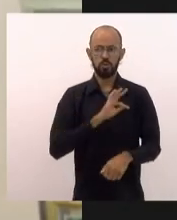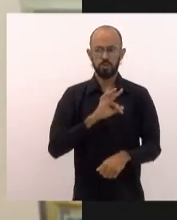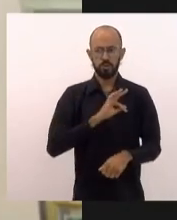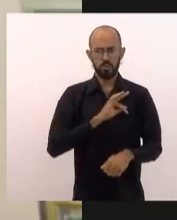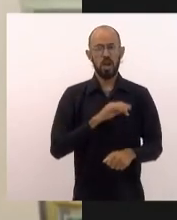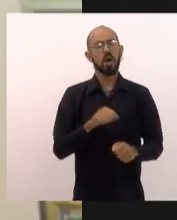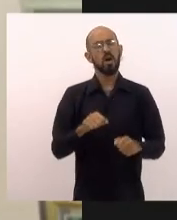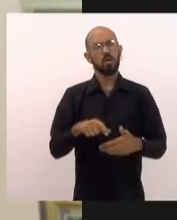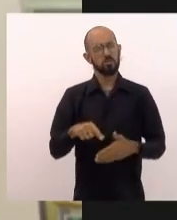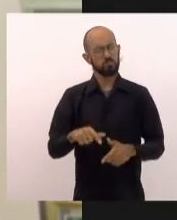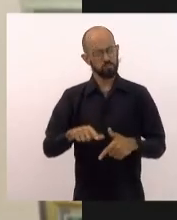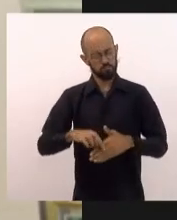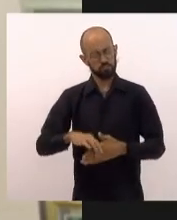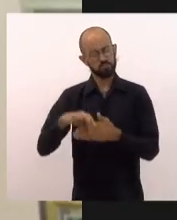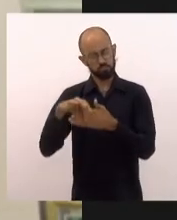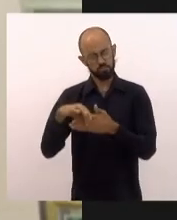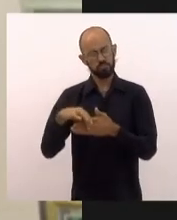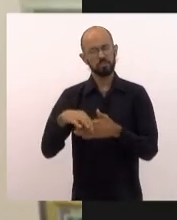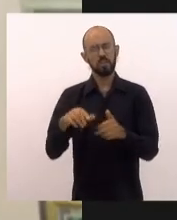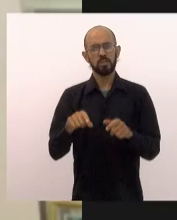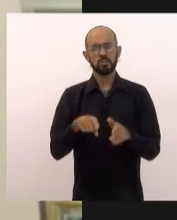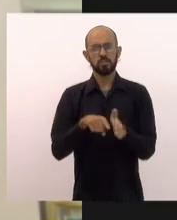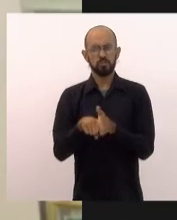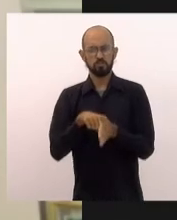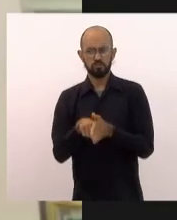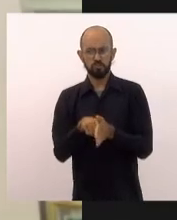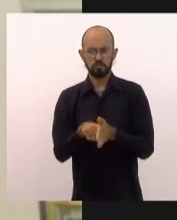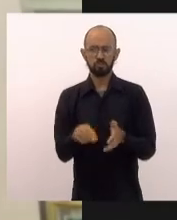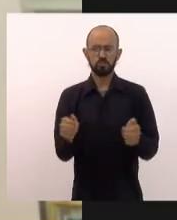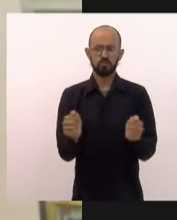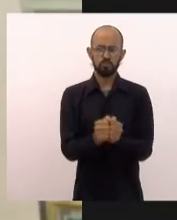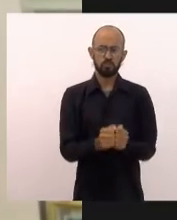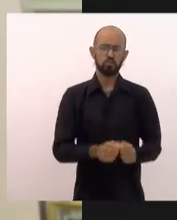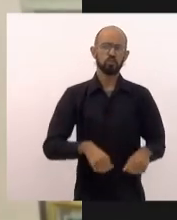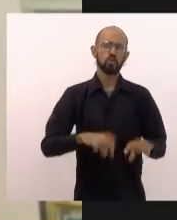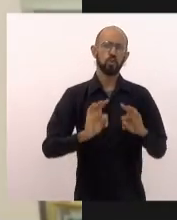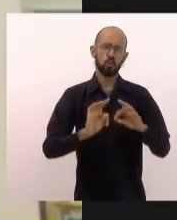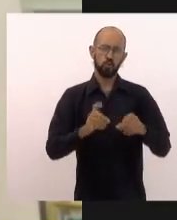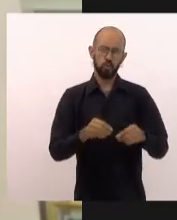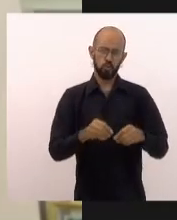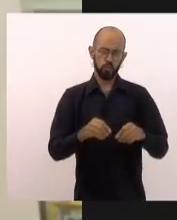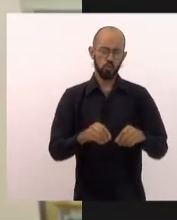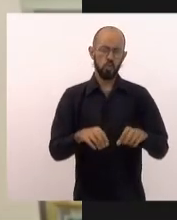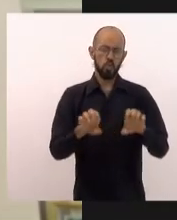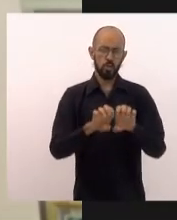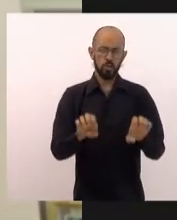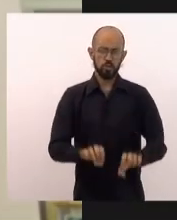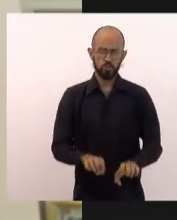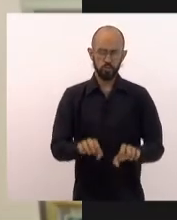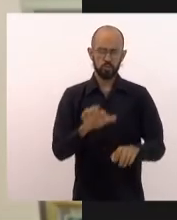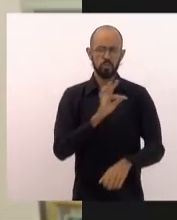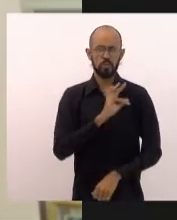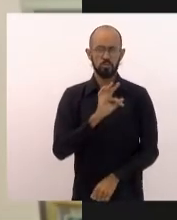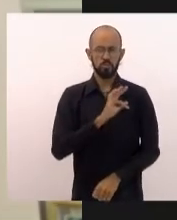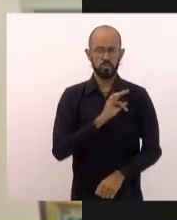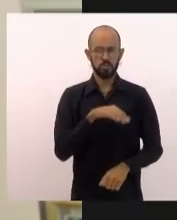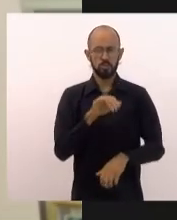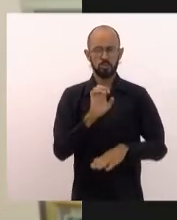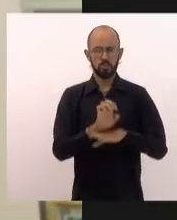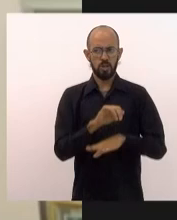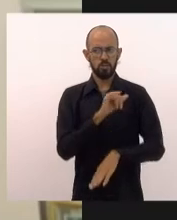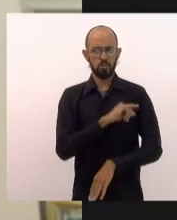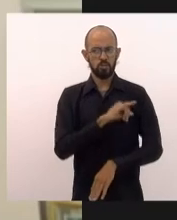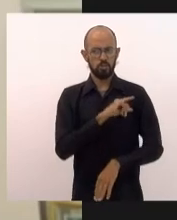da Polícia Civil, com os inspetores da Polícia Civil, com o BPTUR, todo o aparato da polícia do Estado do Rio de Janeiro, que